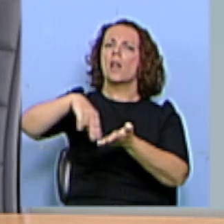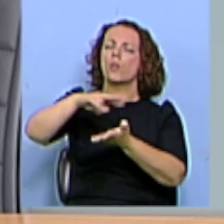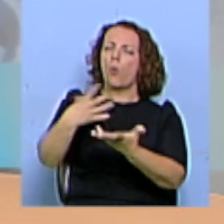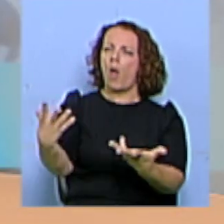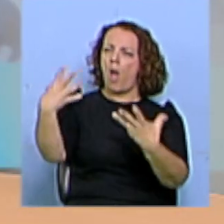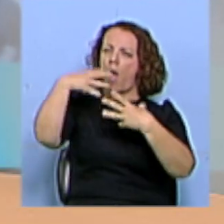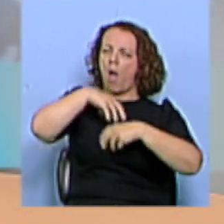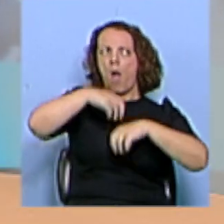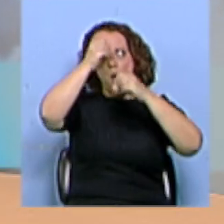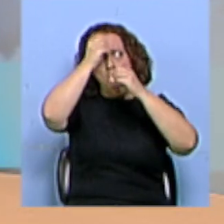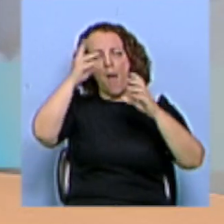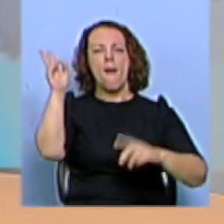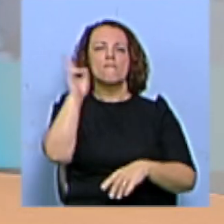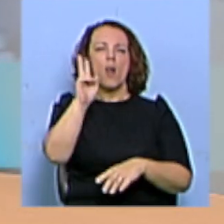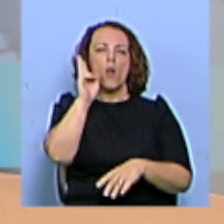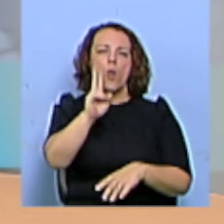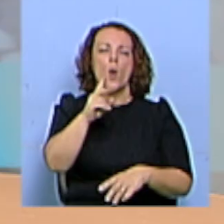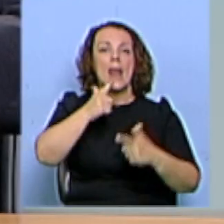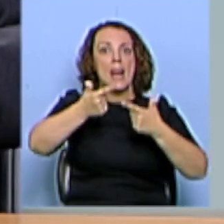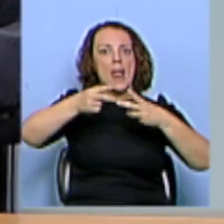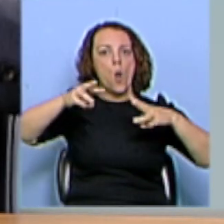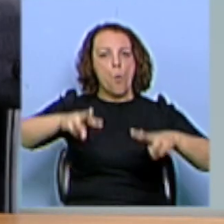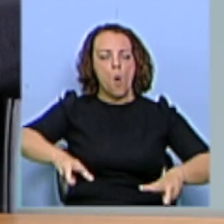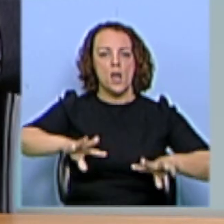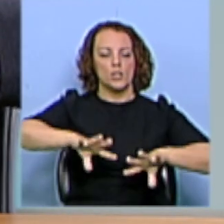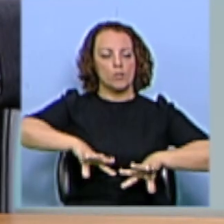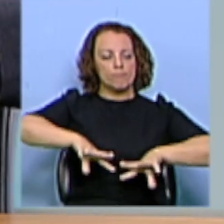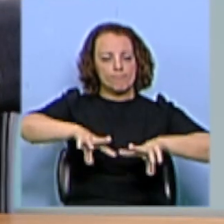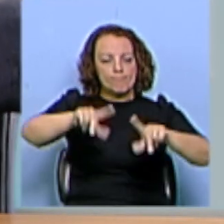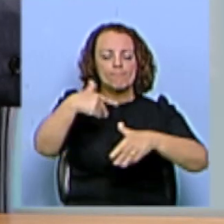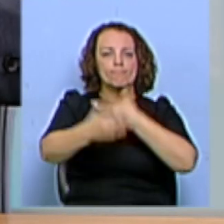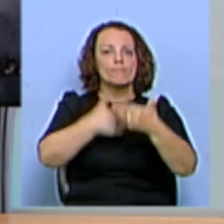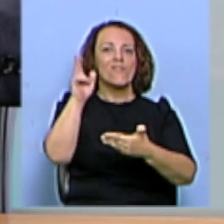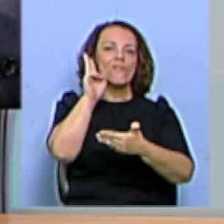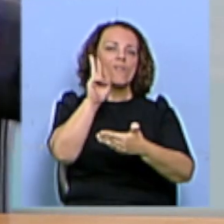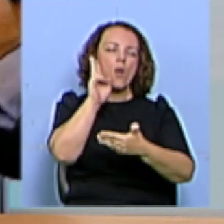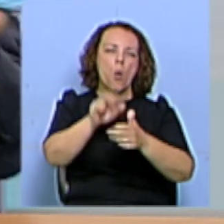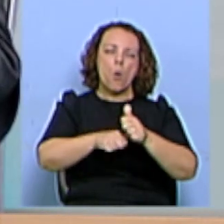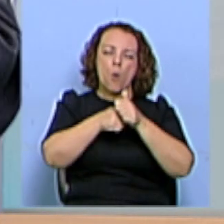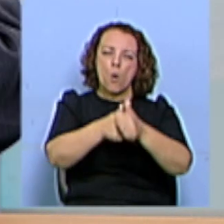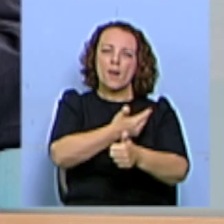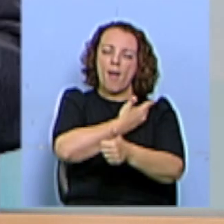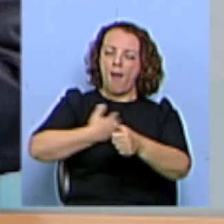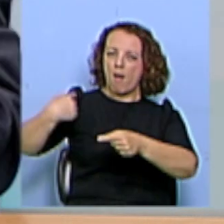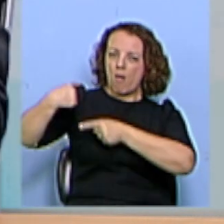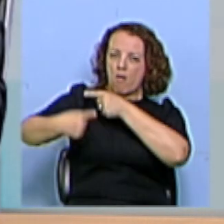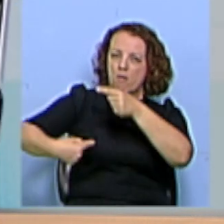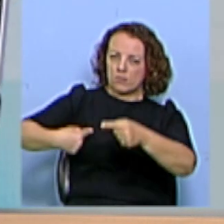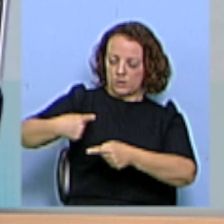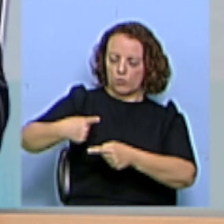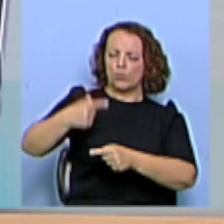de valorizar a linguagem, como forma de cultivar aquilo que foram os valores clássicos que os